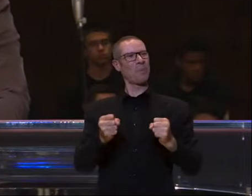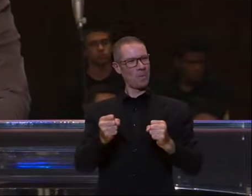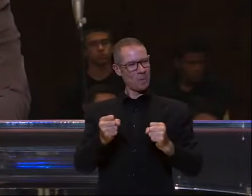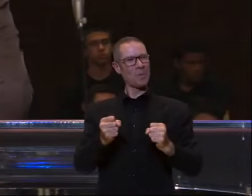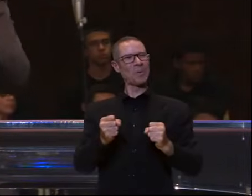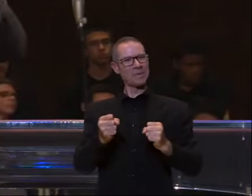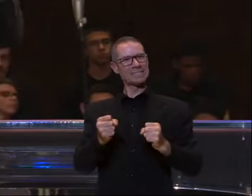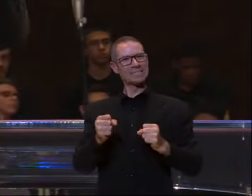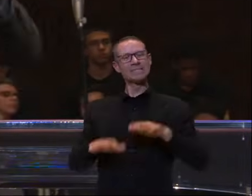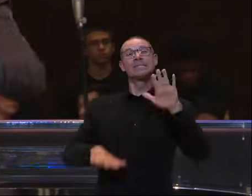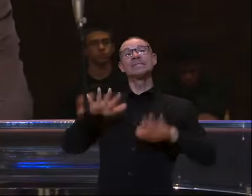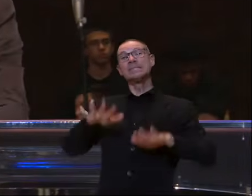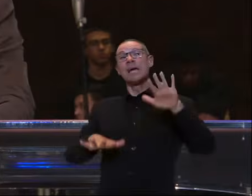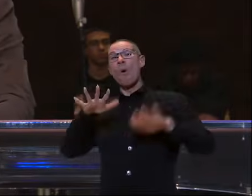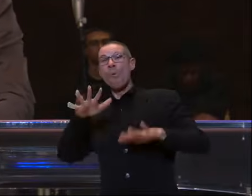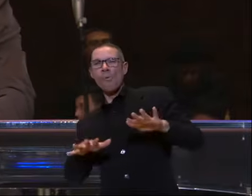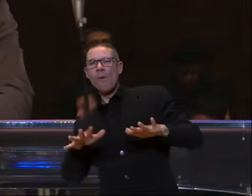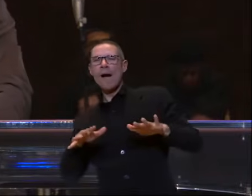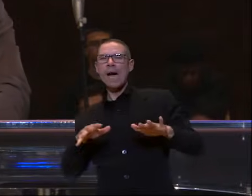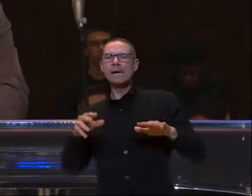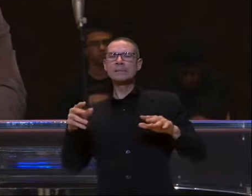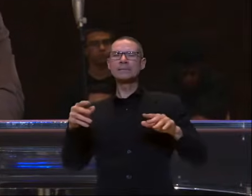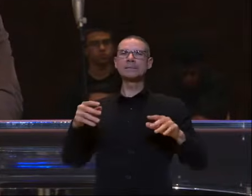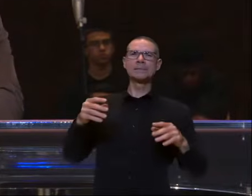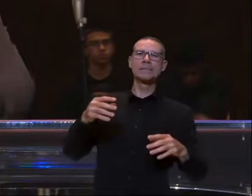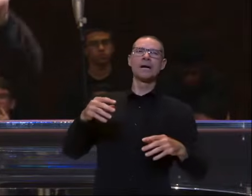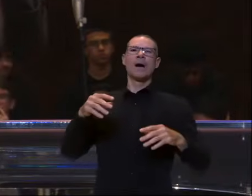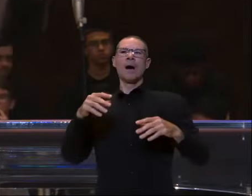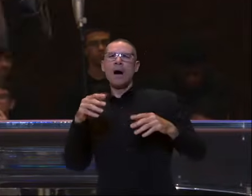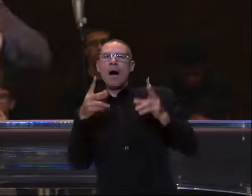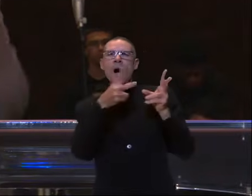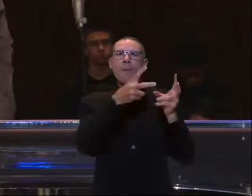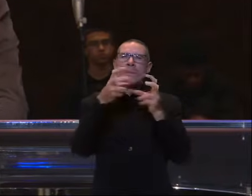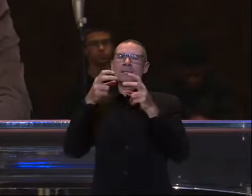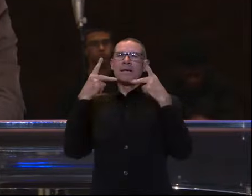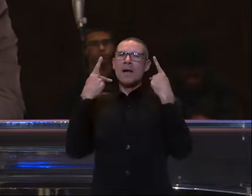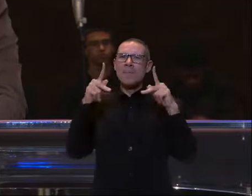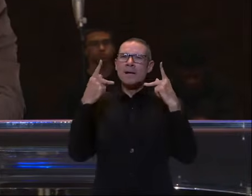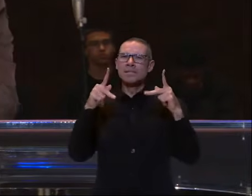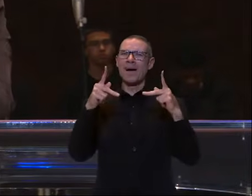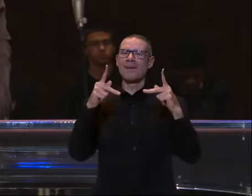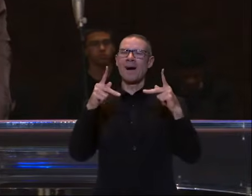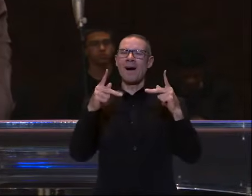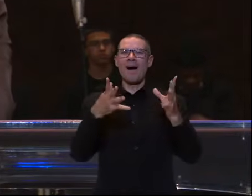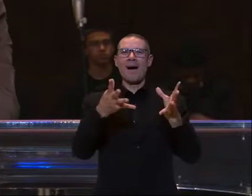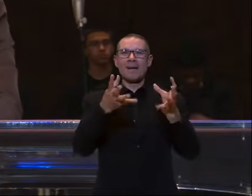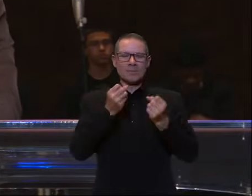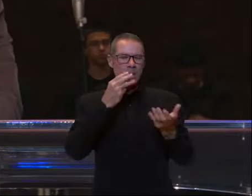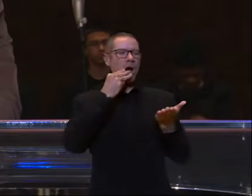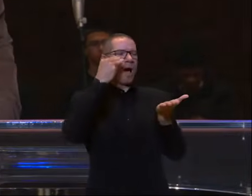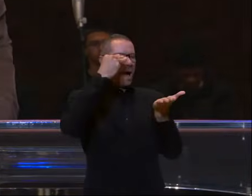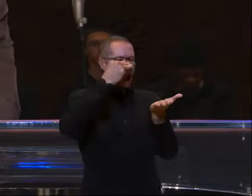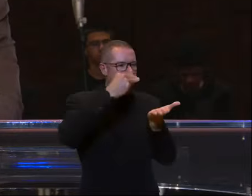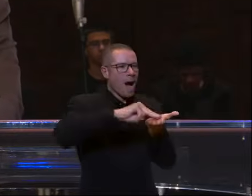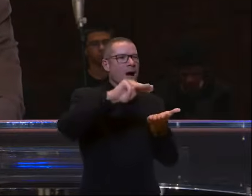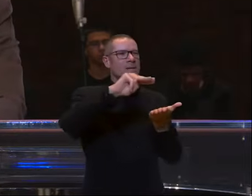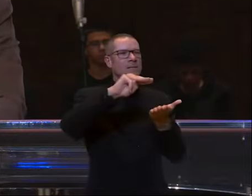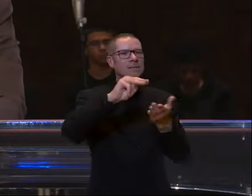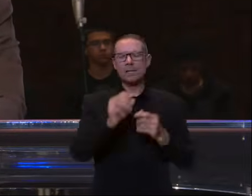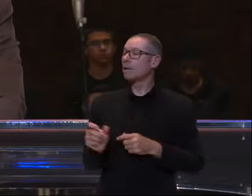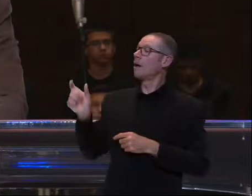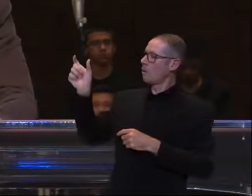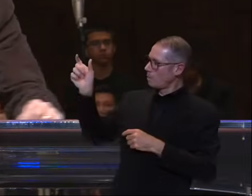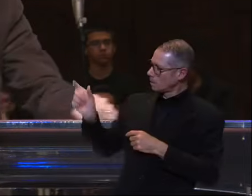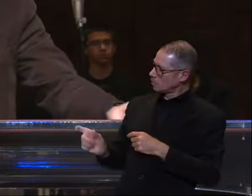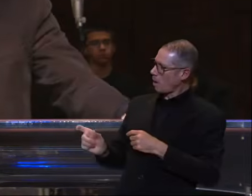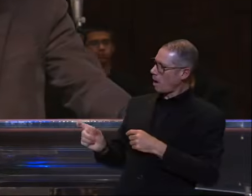paz. Talvez você esteja ouvindo essa mensagem e está dentro de um presídio. Esses dias eu recebi uma carta de um cara